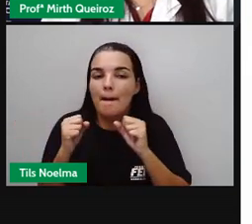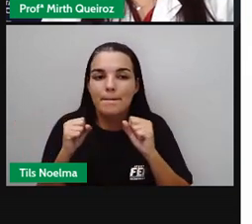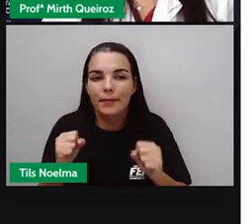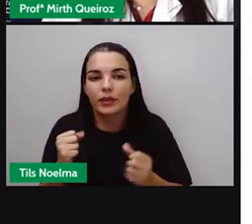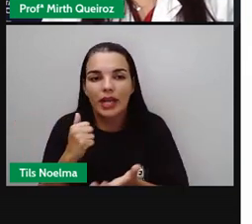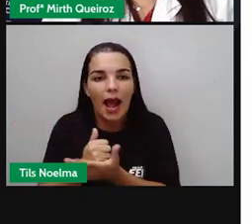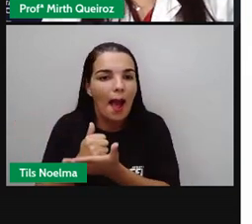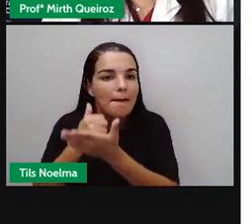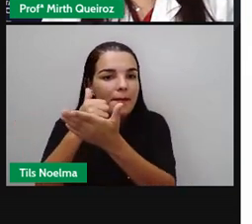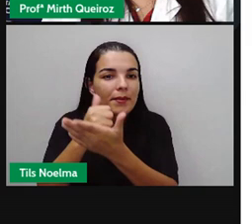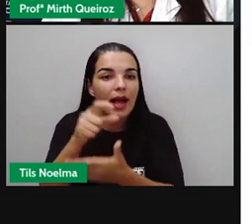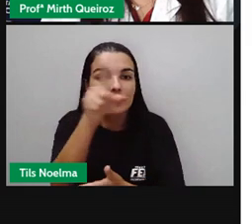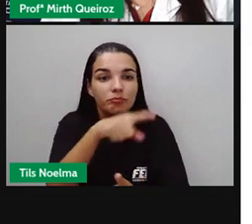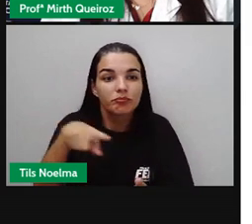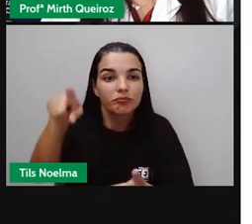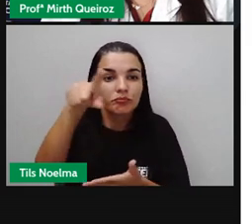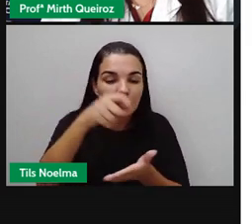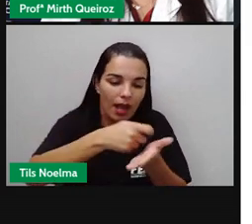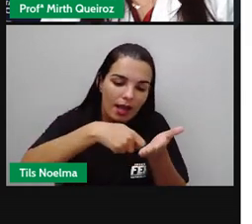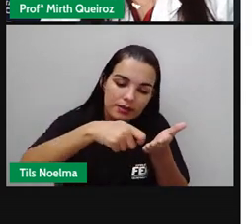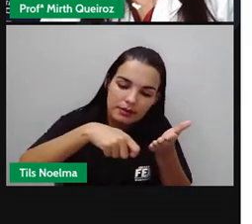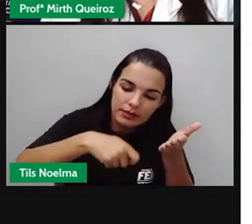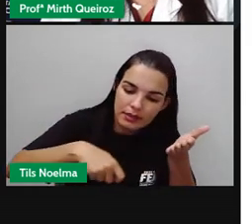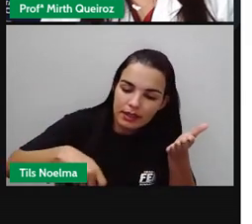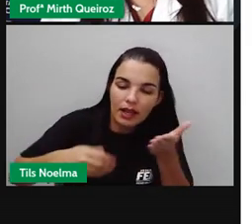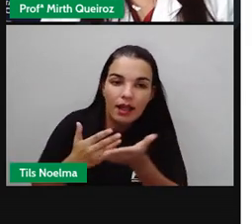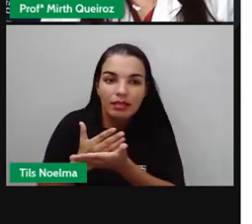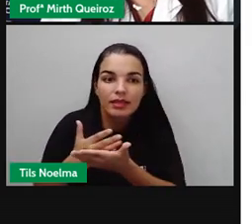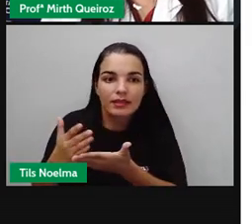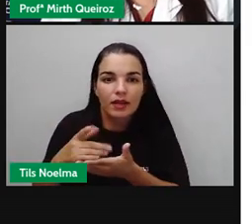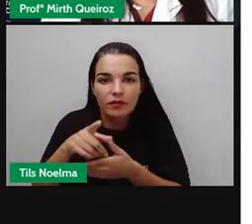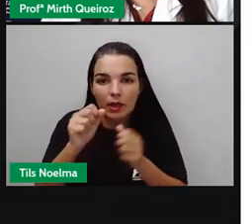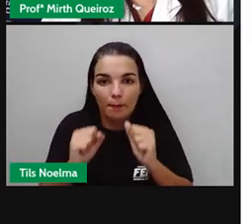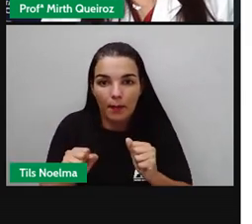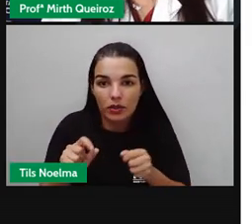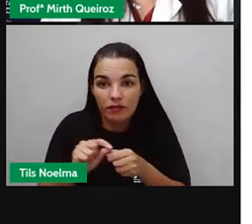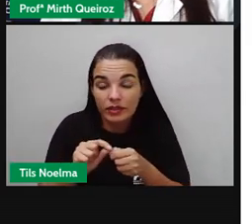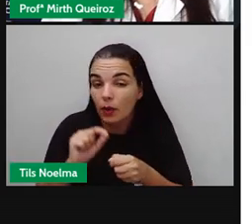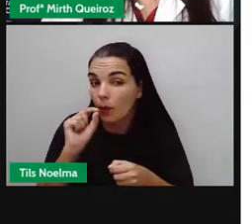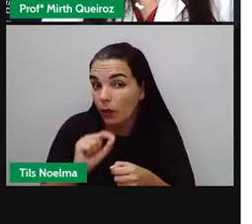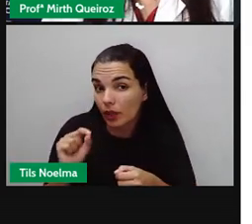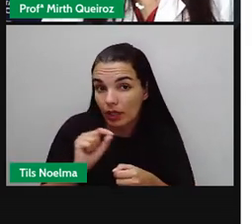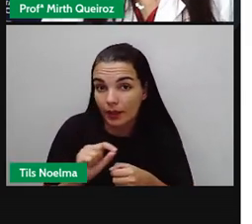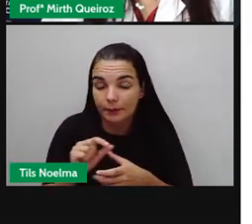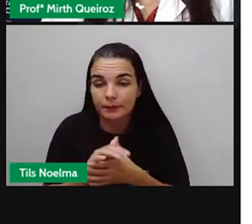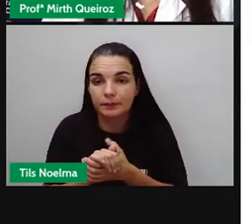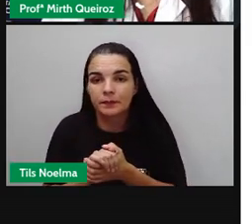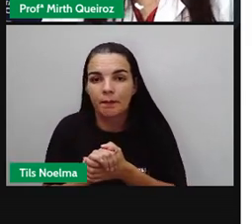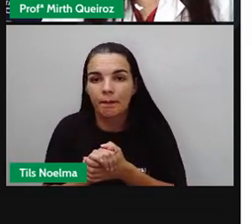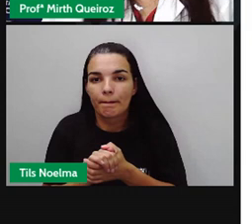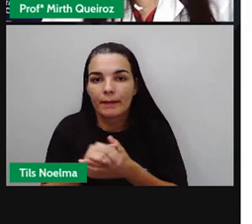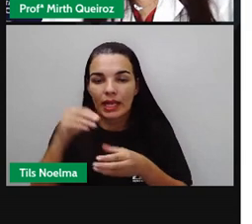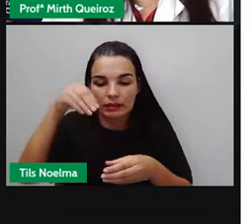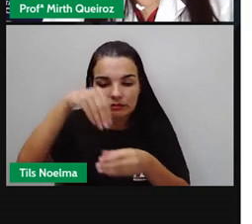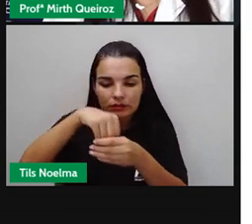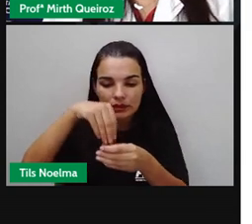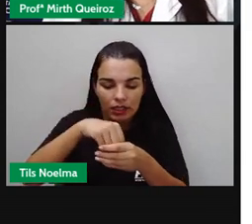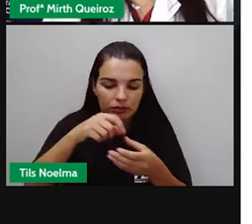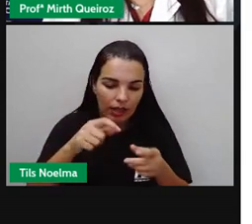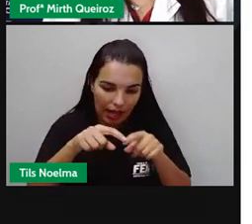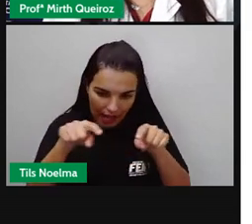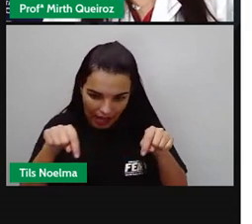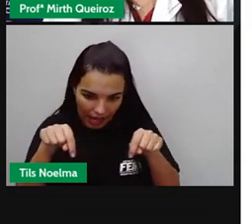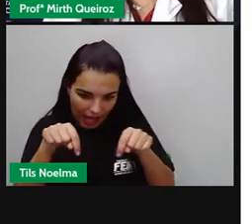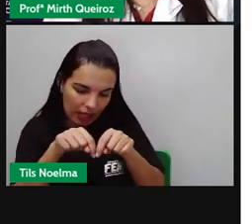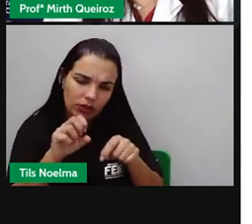apoie em suas escritas iniciais. Vocês irão grafar e escrever aí nessas caixinhas ou